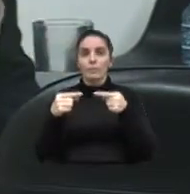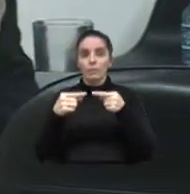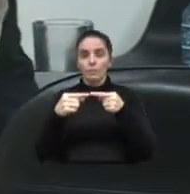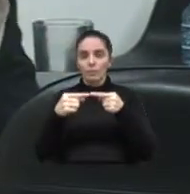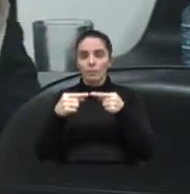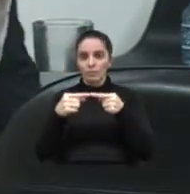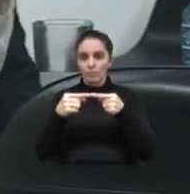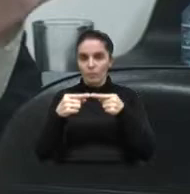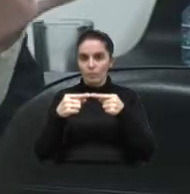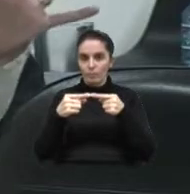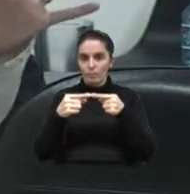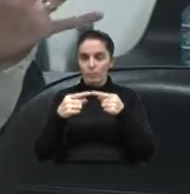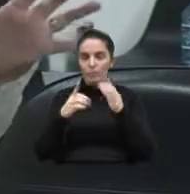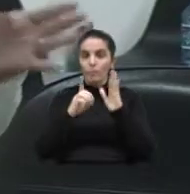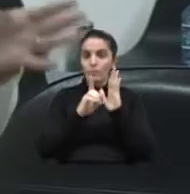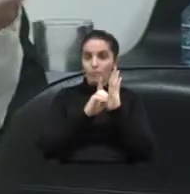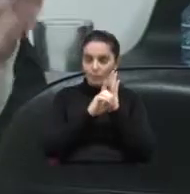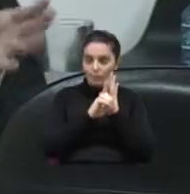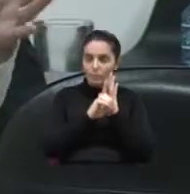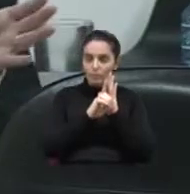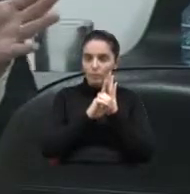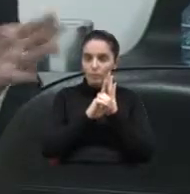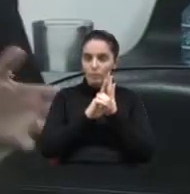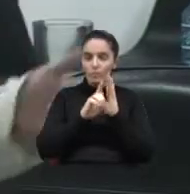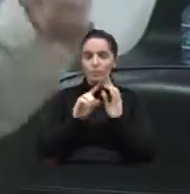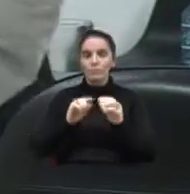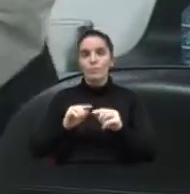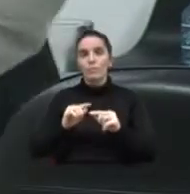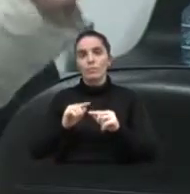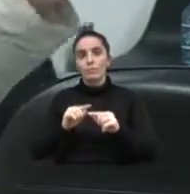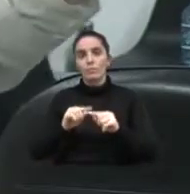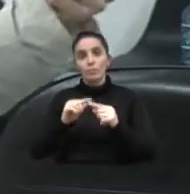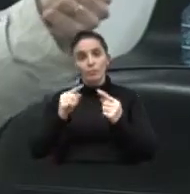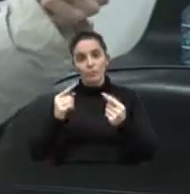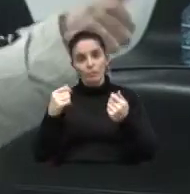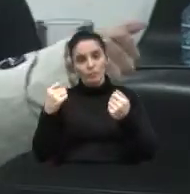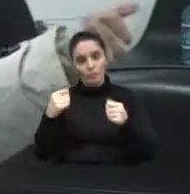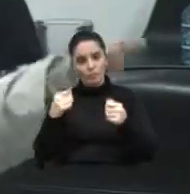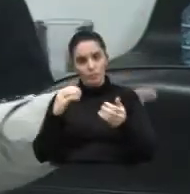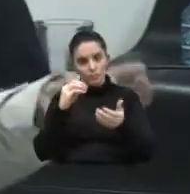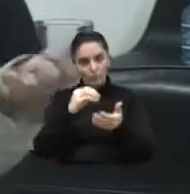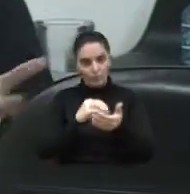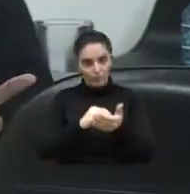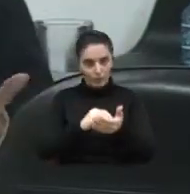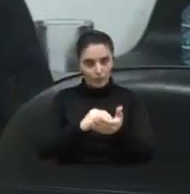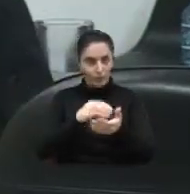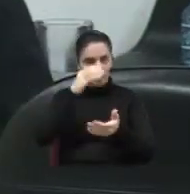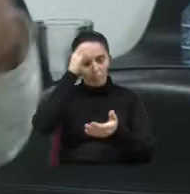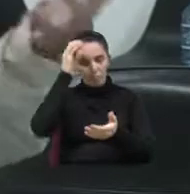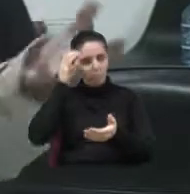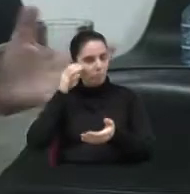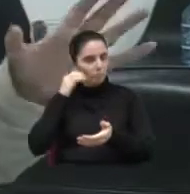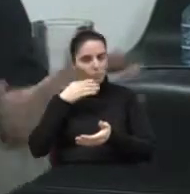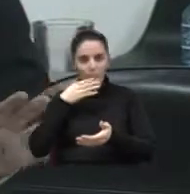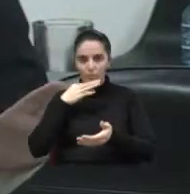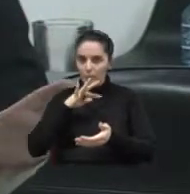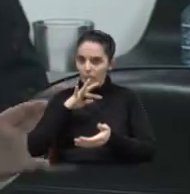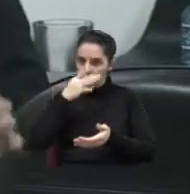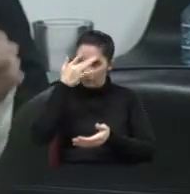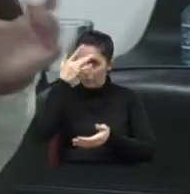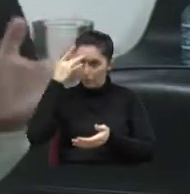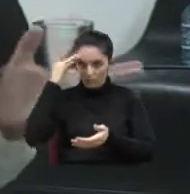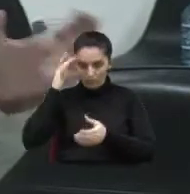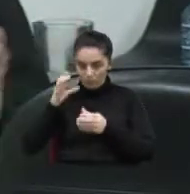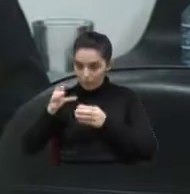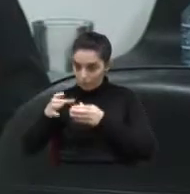Jurídicos. Mas algo que deve ser registrado, não conheço os membros do Conselho, não estou aqui para falar o